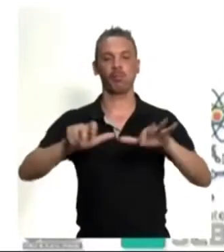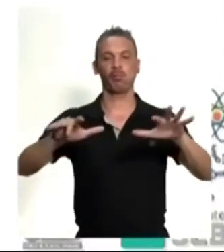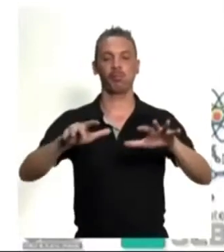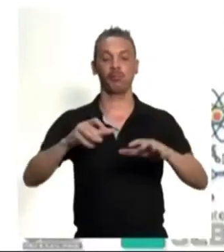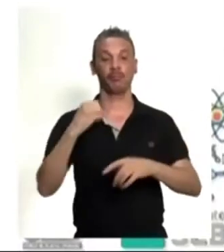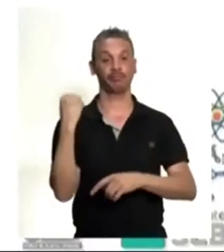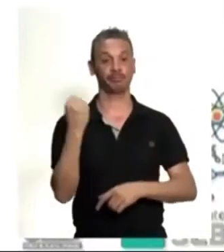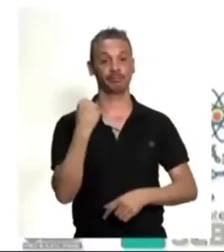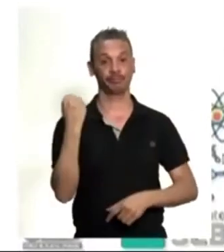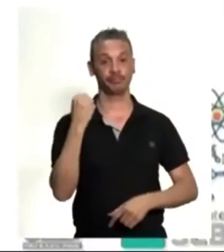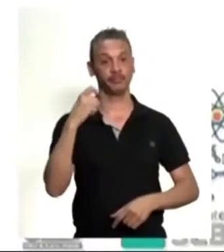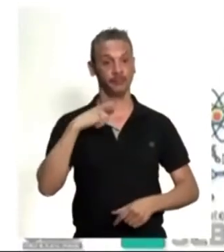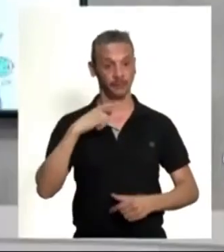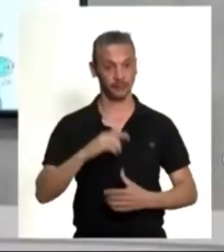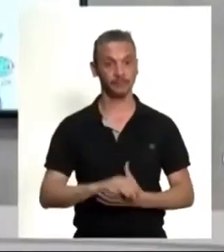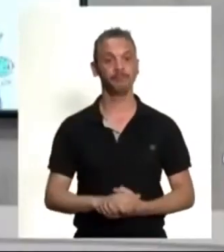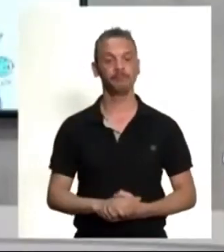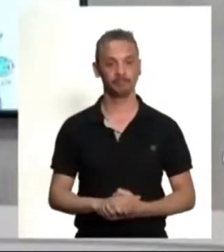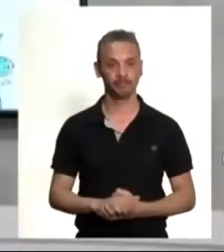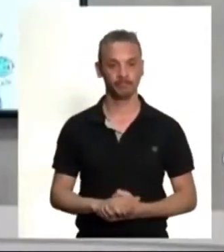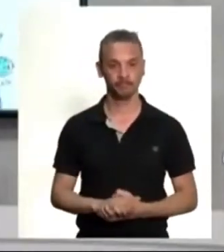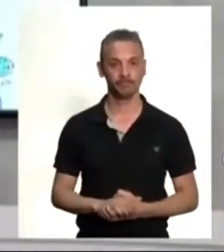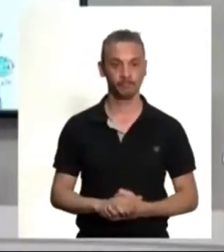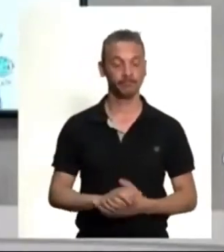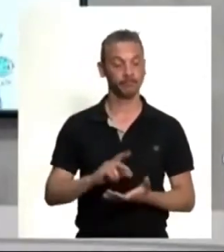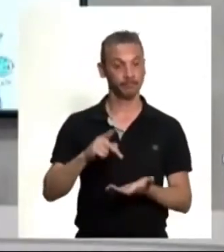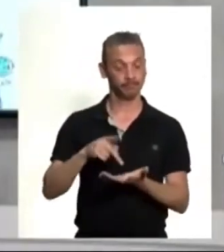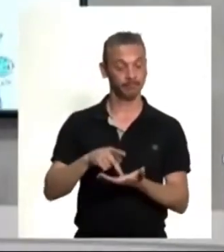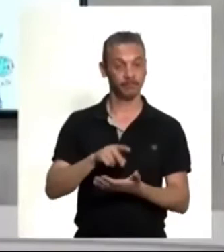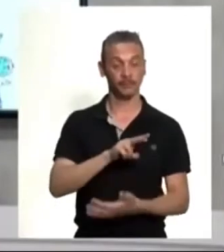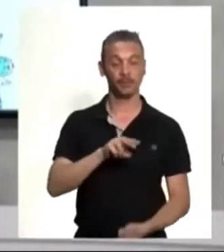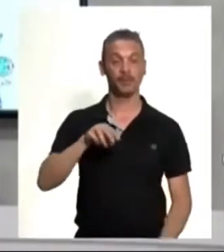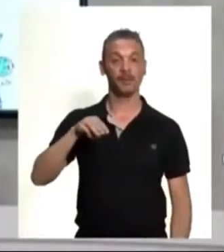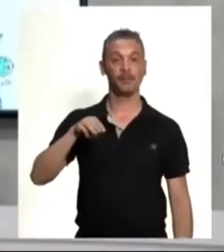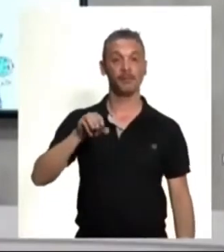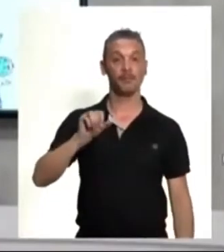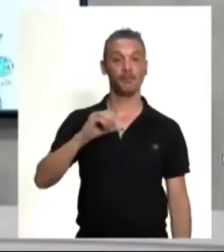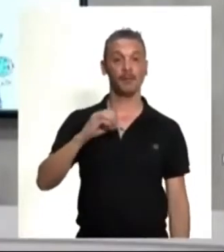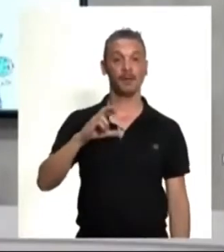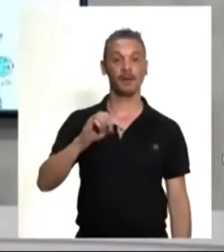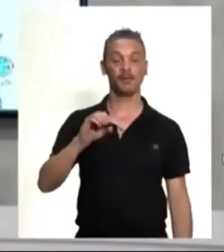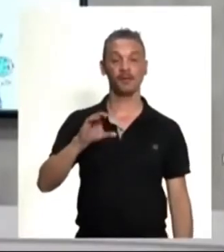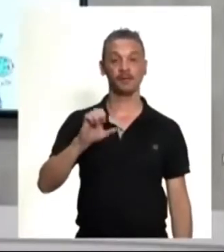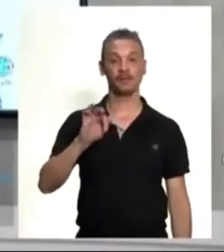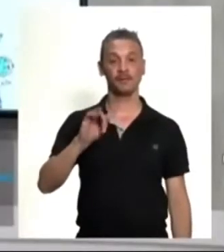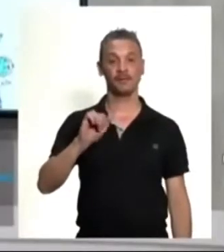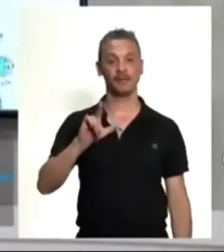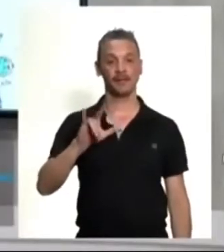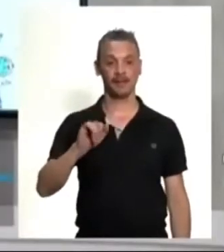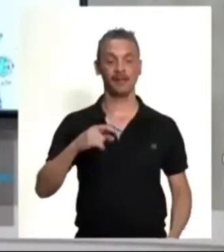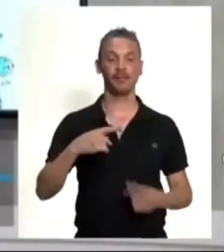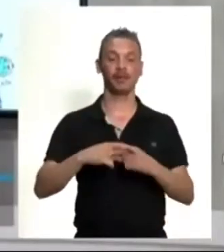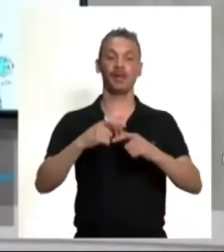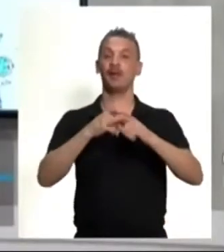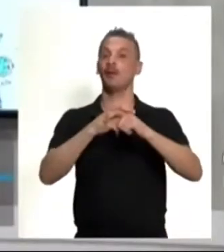problemas sociais. A gente chama isso de macrocefalia urbana. Olha aqui, galera, o fruto de um